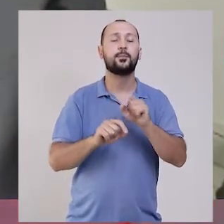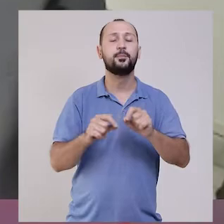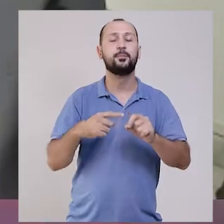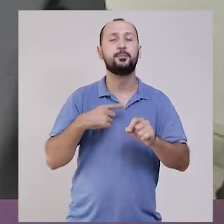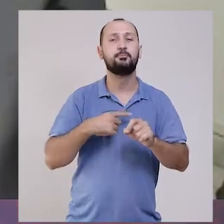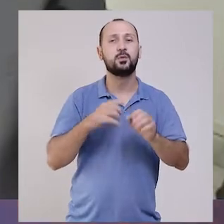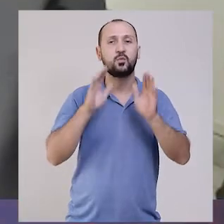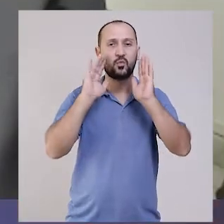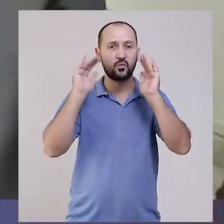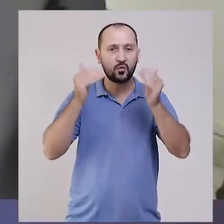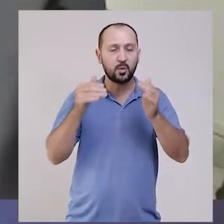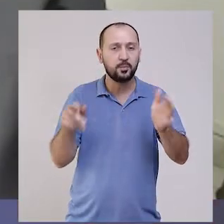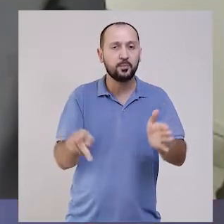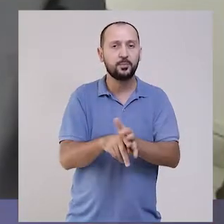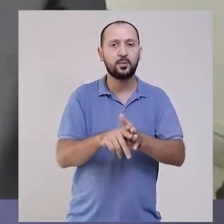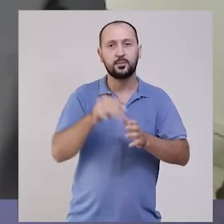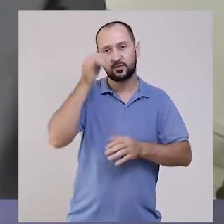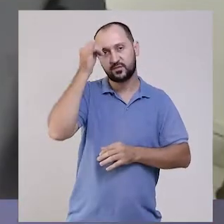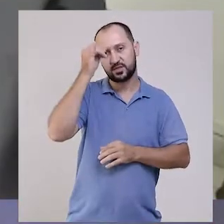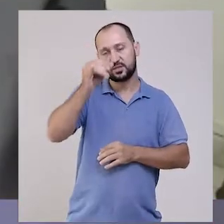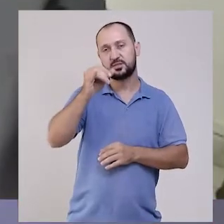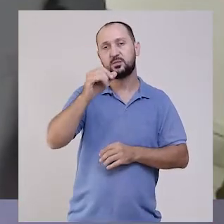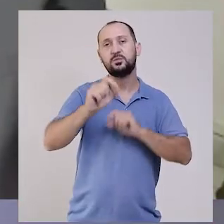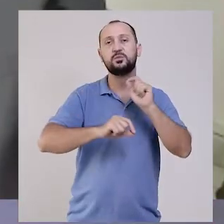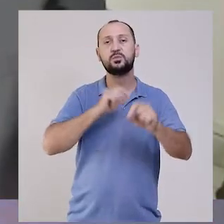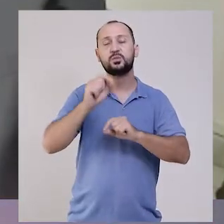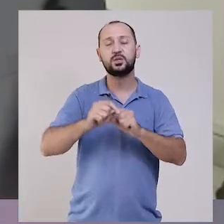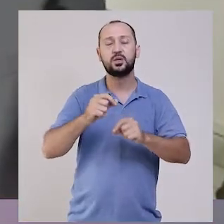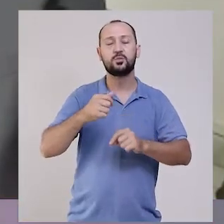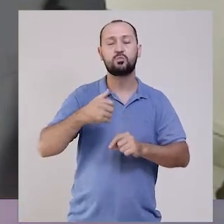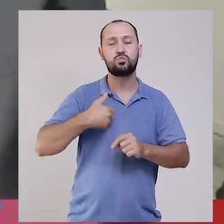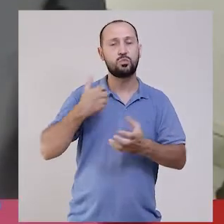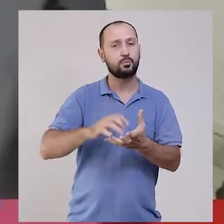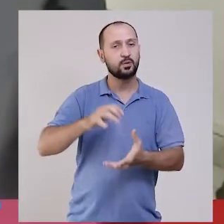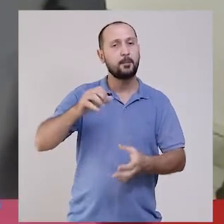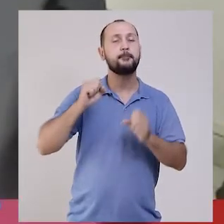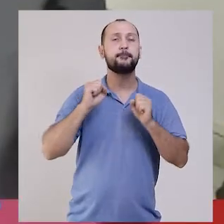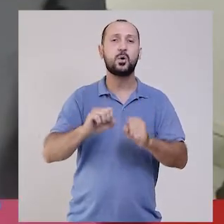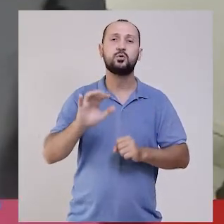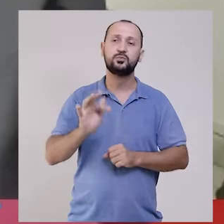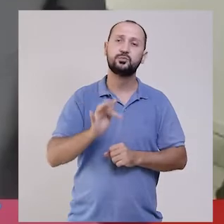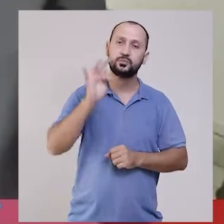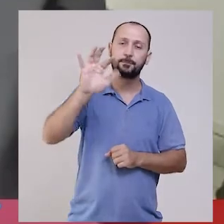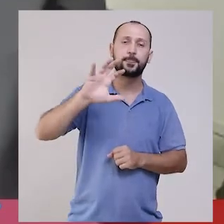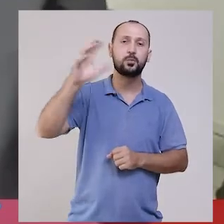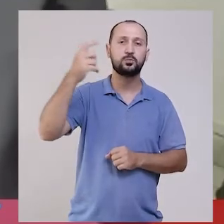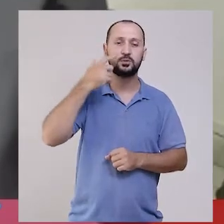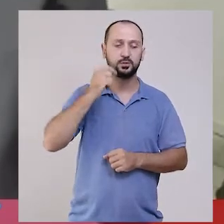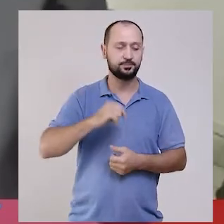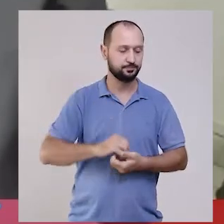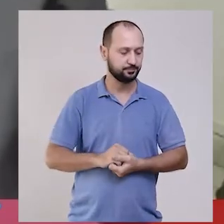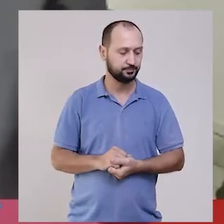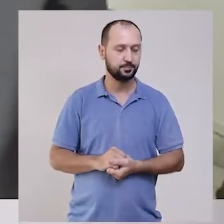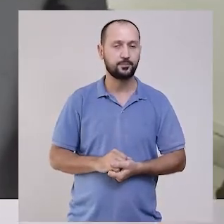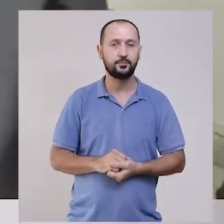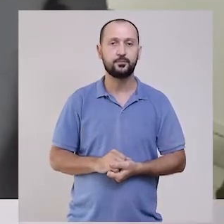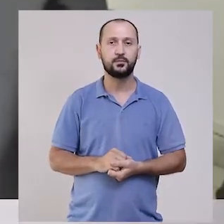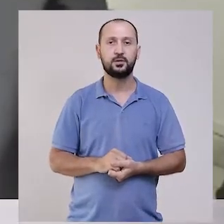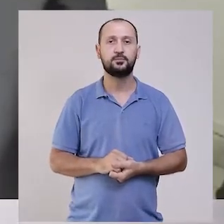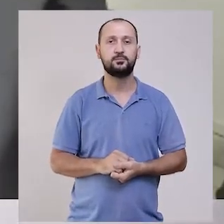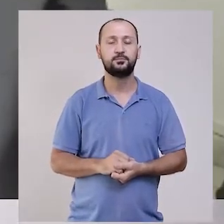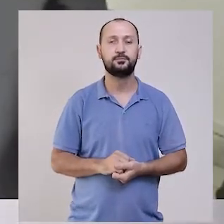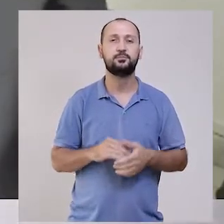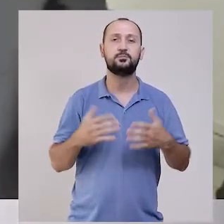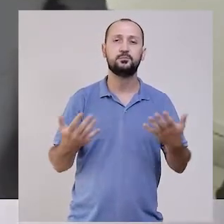aí na prevenção aí de que esse idoso possa vir a contrair a Covid-19? Olha, como nós